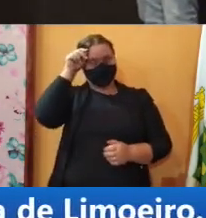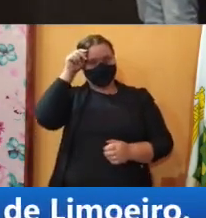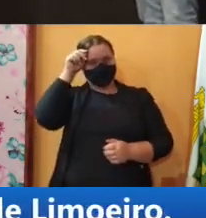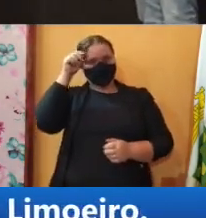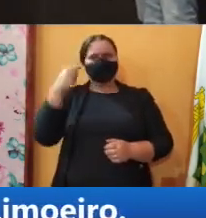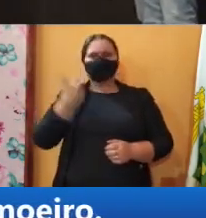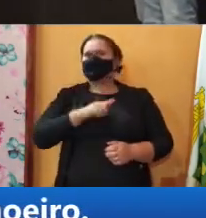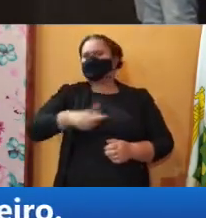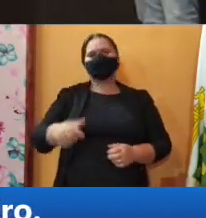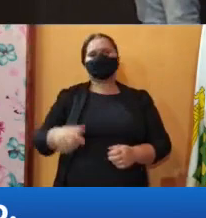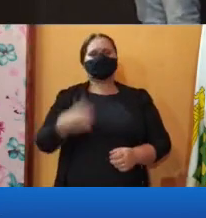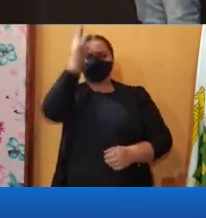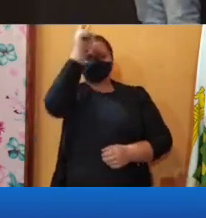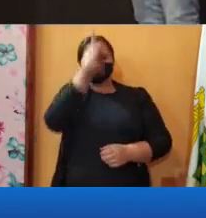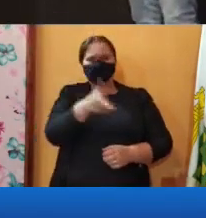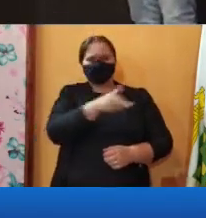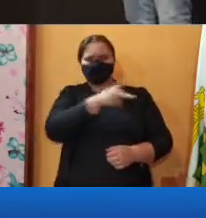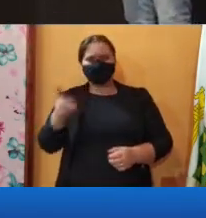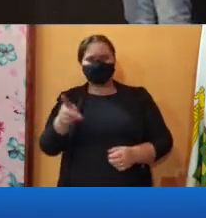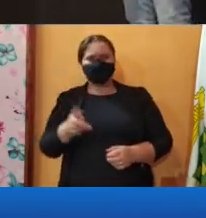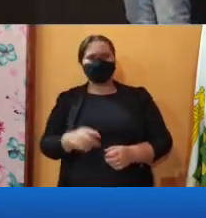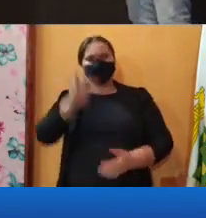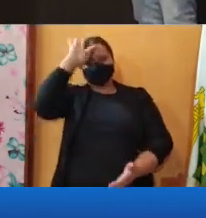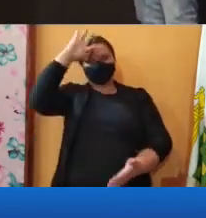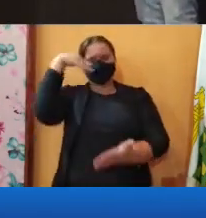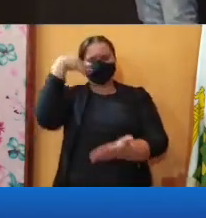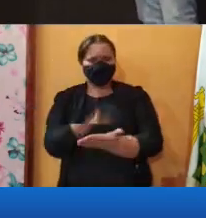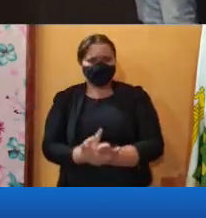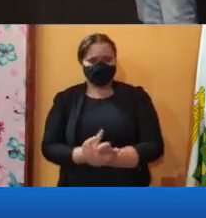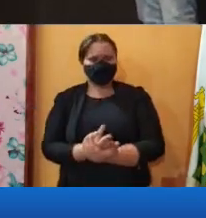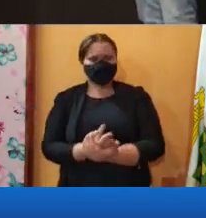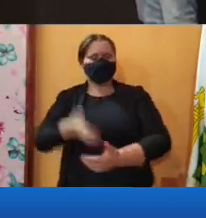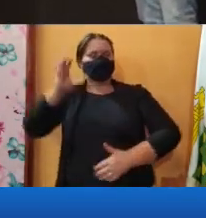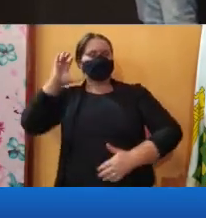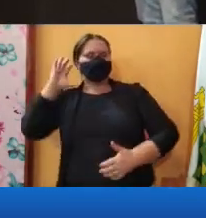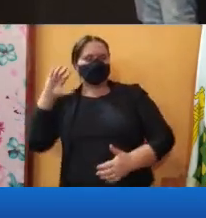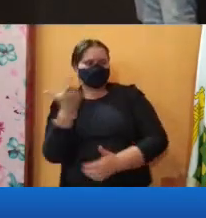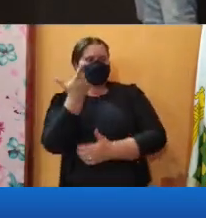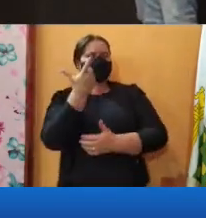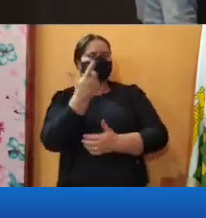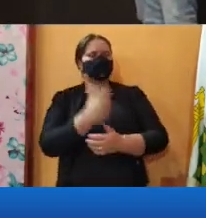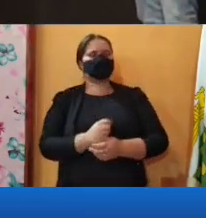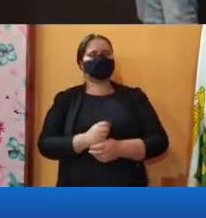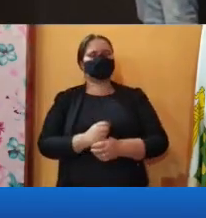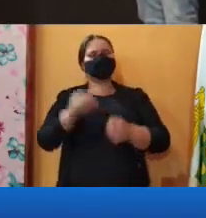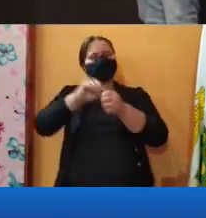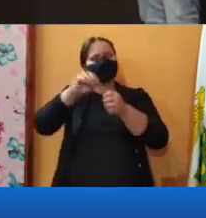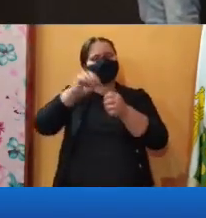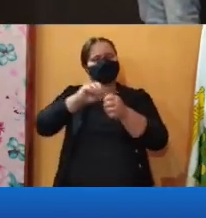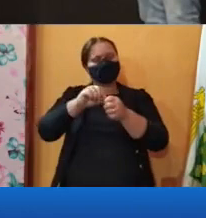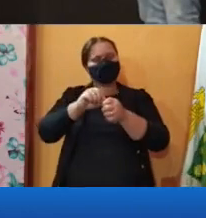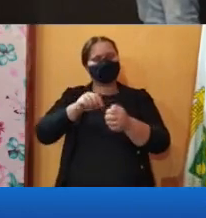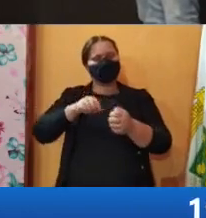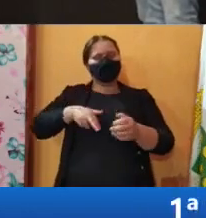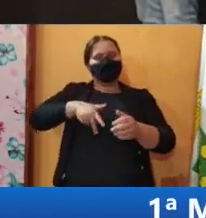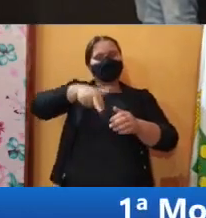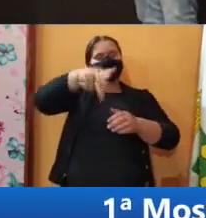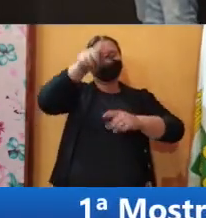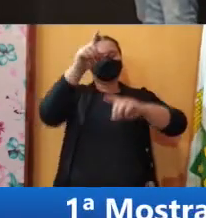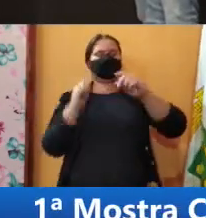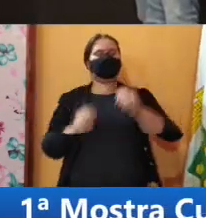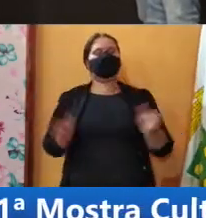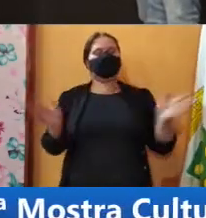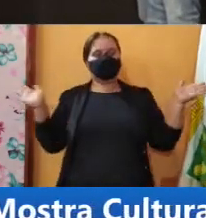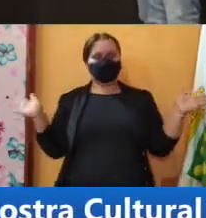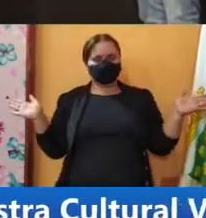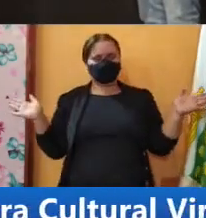um padre, mas ela, através da fé, ela conseguiu reunir pessoas e fazer com que a escadaria ela fosse uma